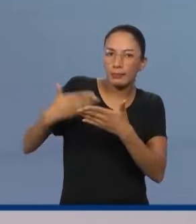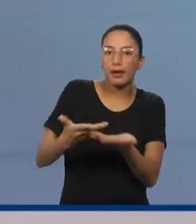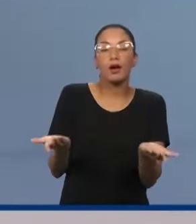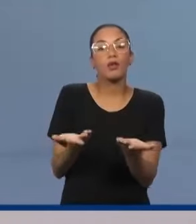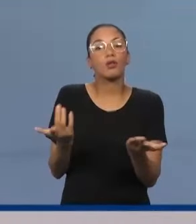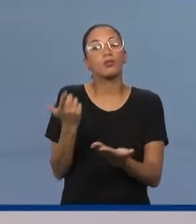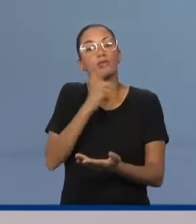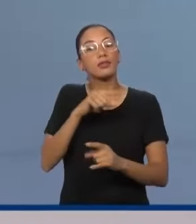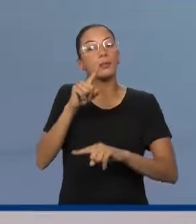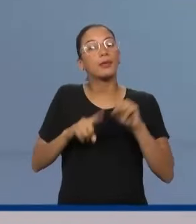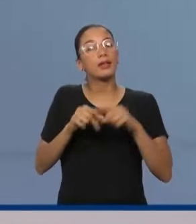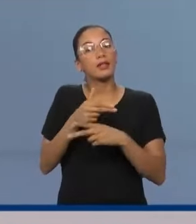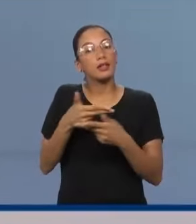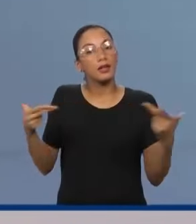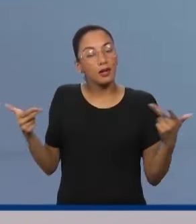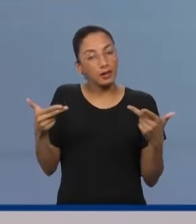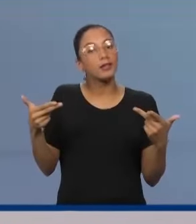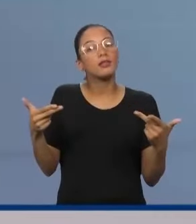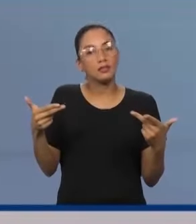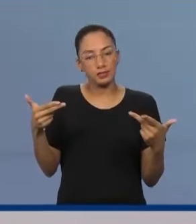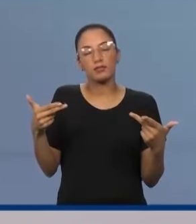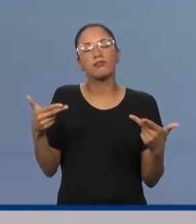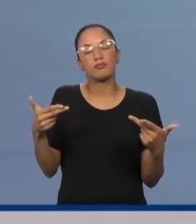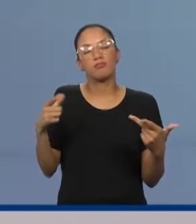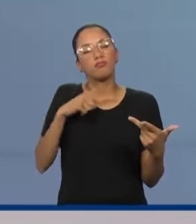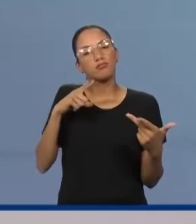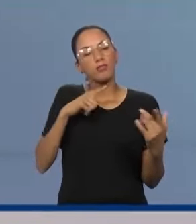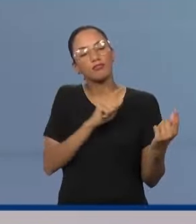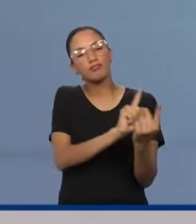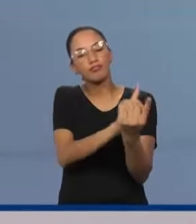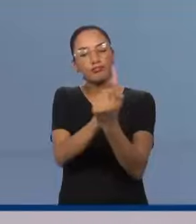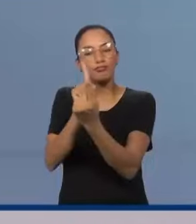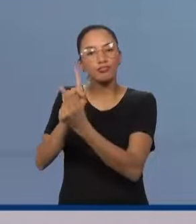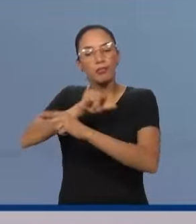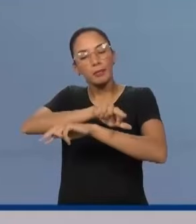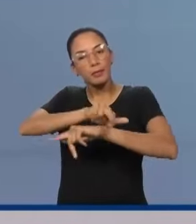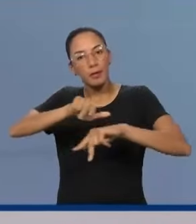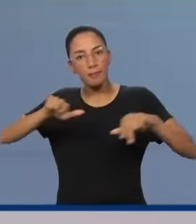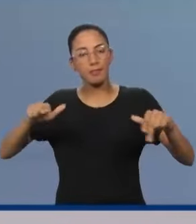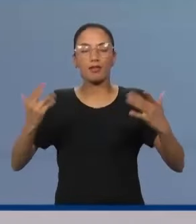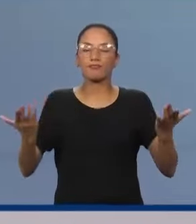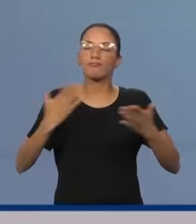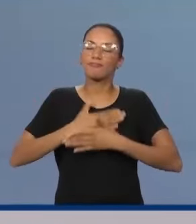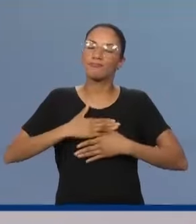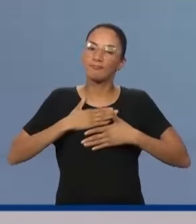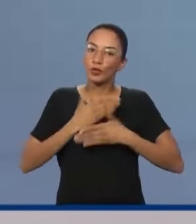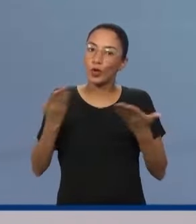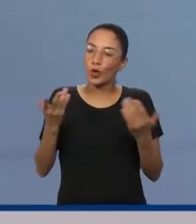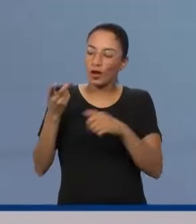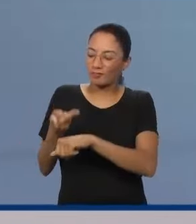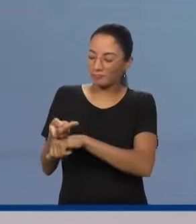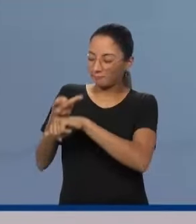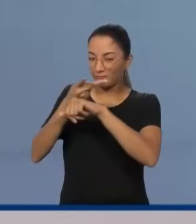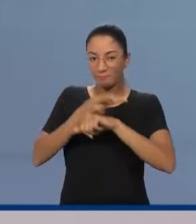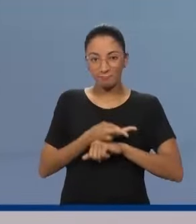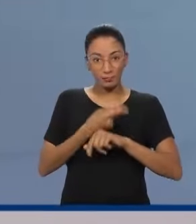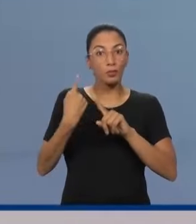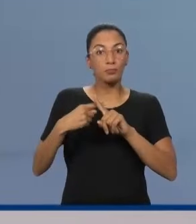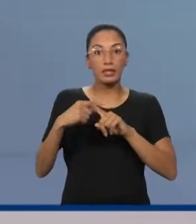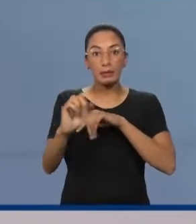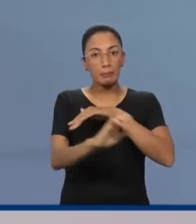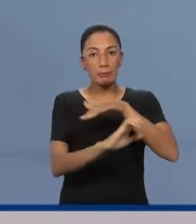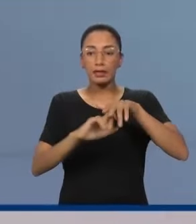atender diversos públicos de interesse da companhia. É uma satisfação estar aqui recebendo isso através da avaliação de tantas instituições